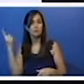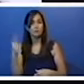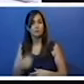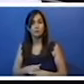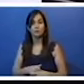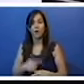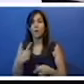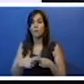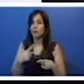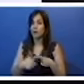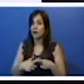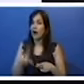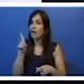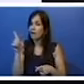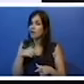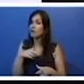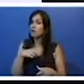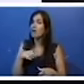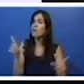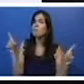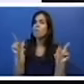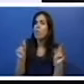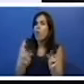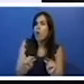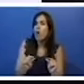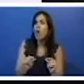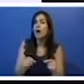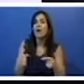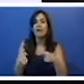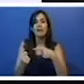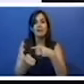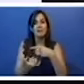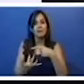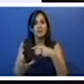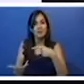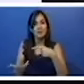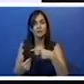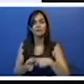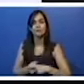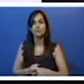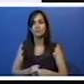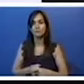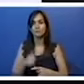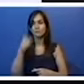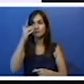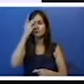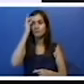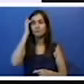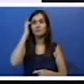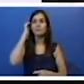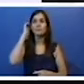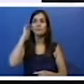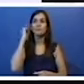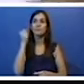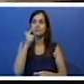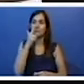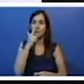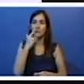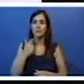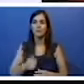aquela que tem um menor denominador Olha lá menor denominador